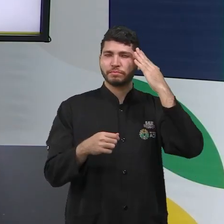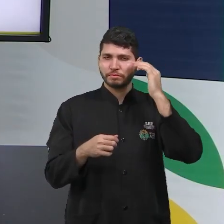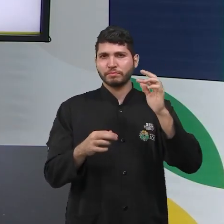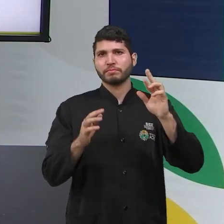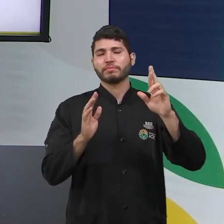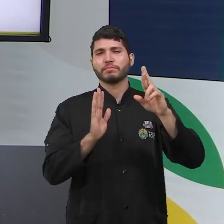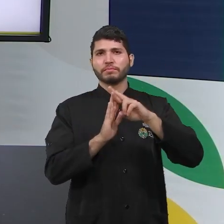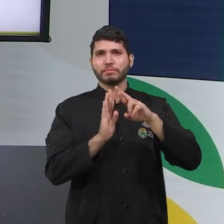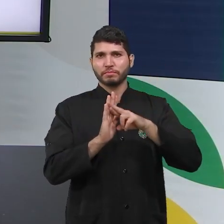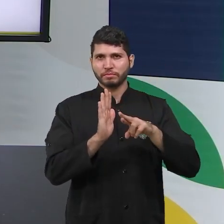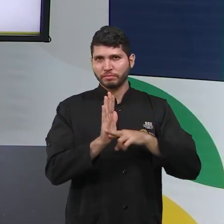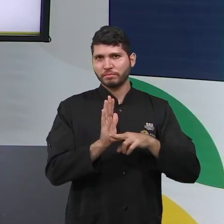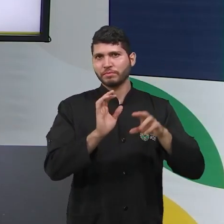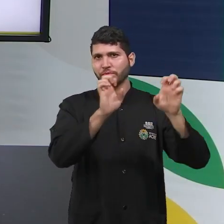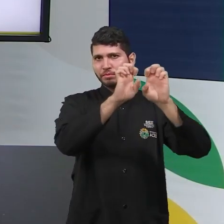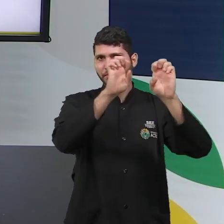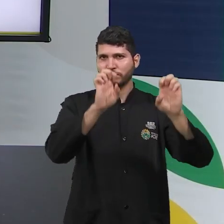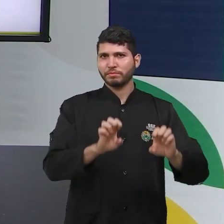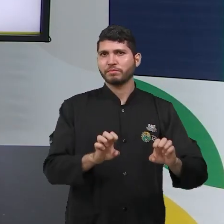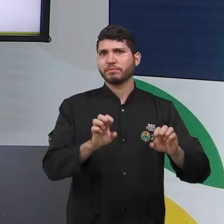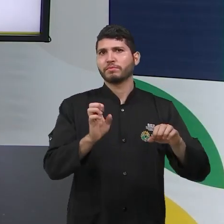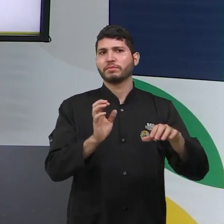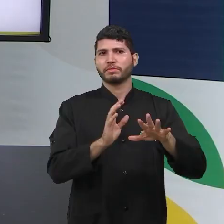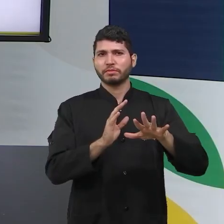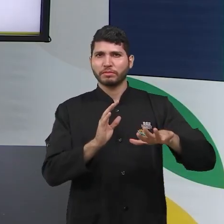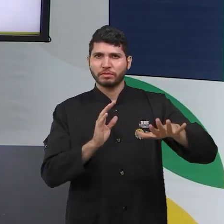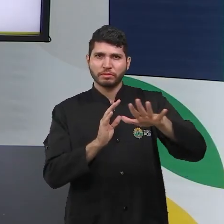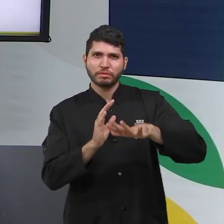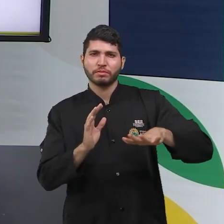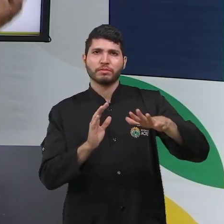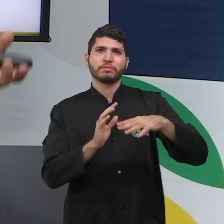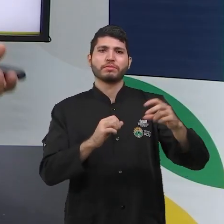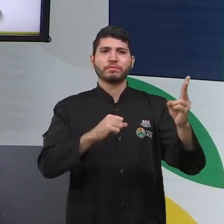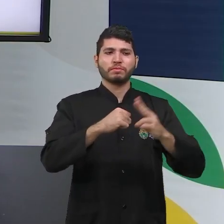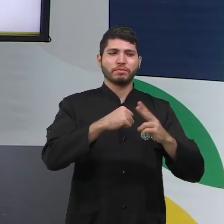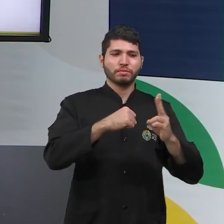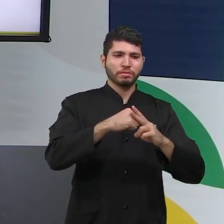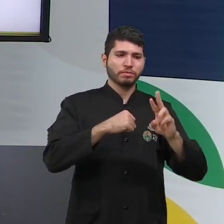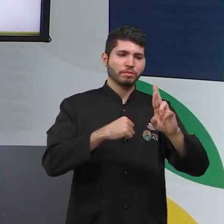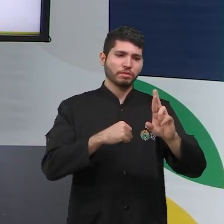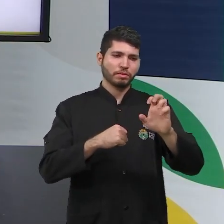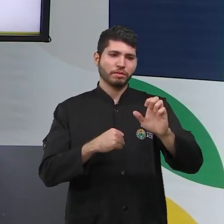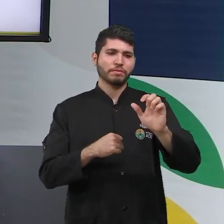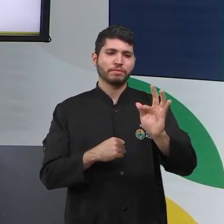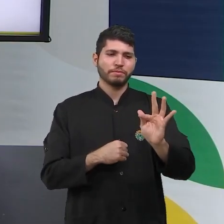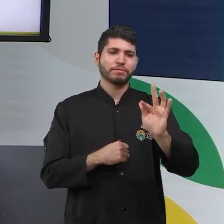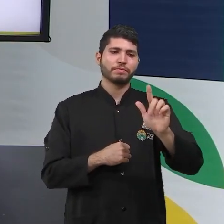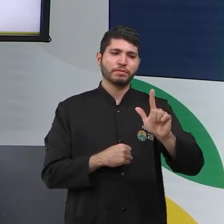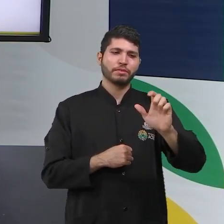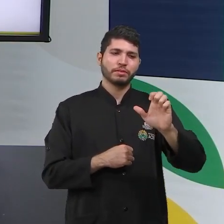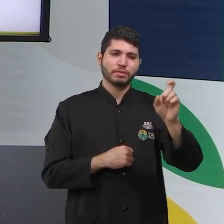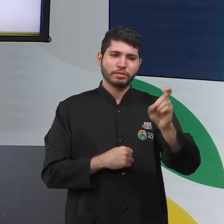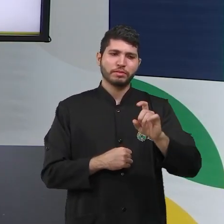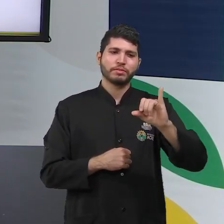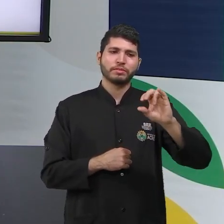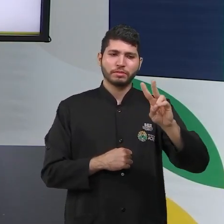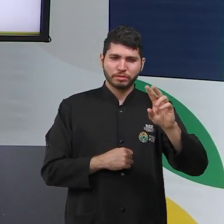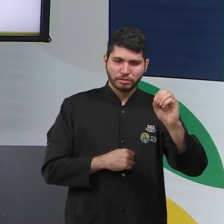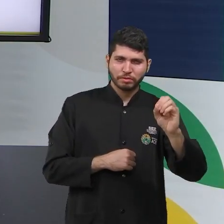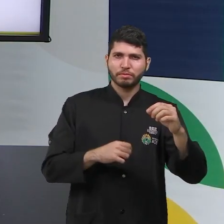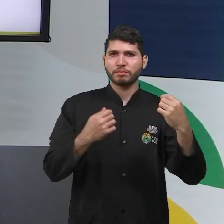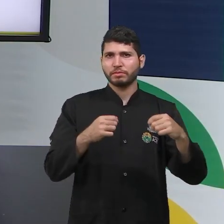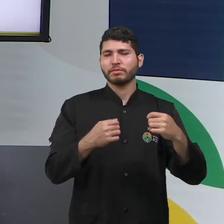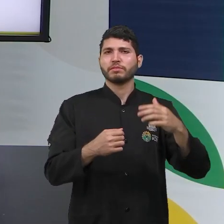sujeito, para também entender o que são os verbos reflexivos, que é esses que praticam e sofrem a ação. Aí tem-se que entender também